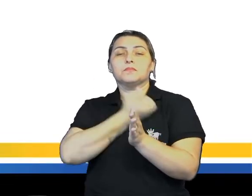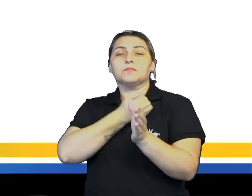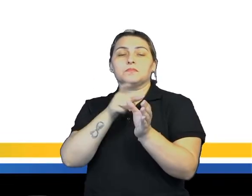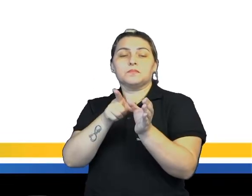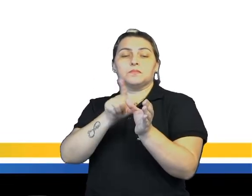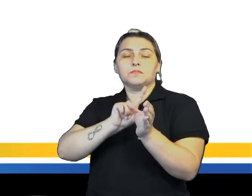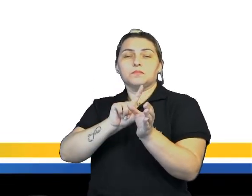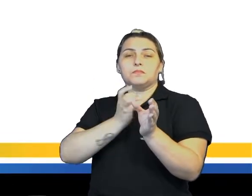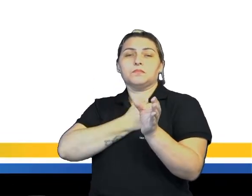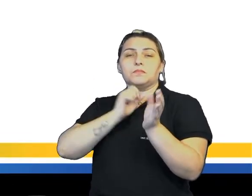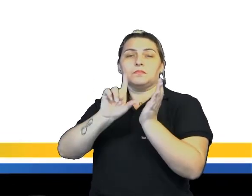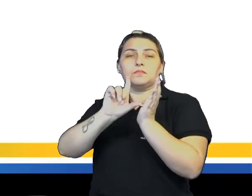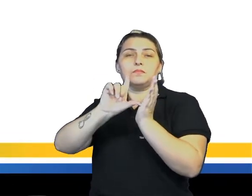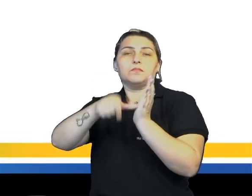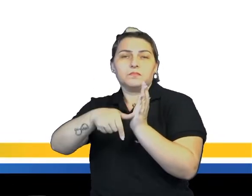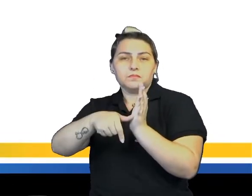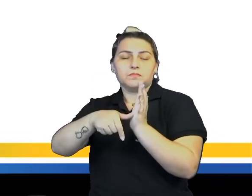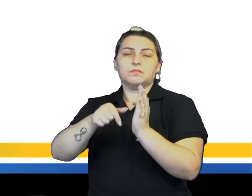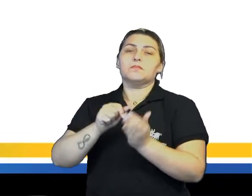quem são esses